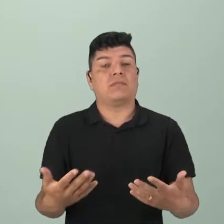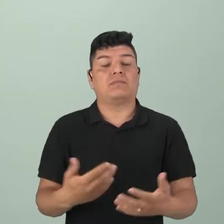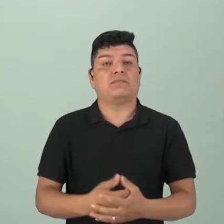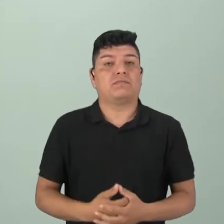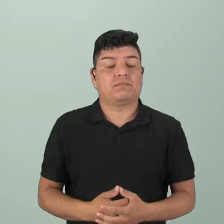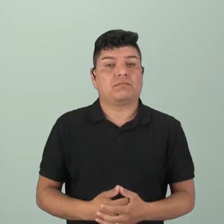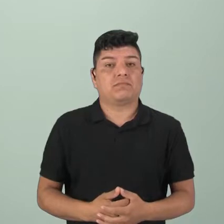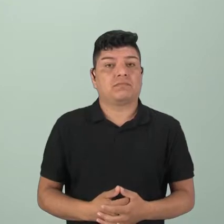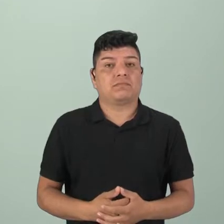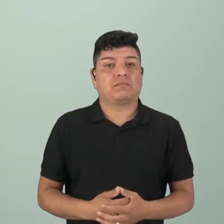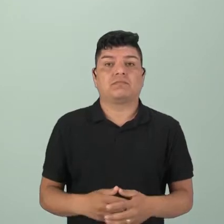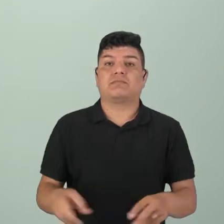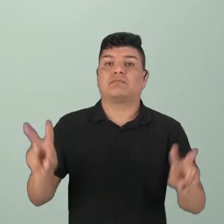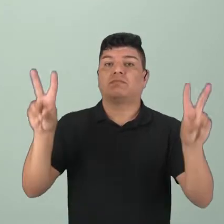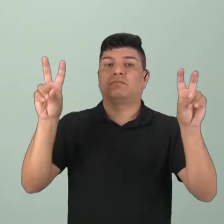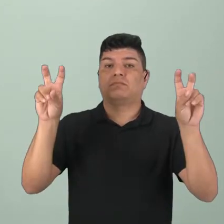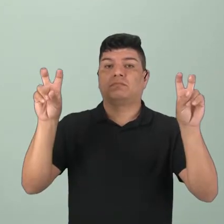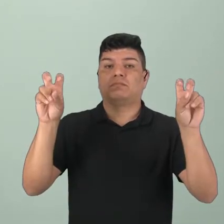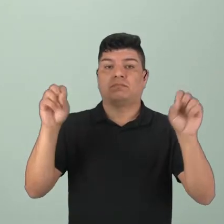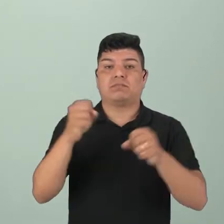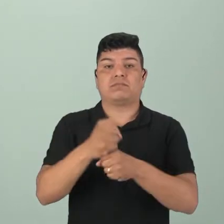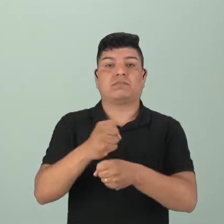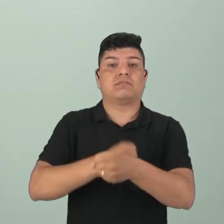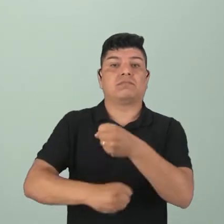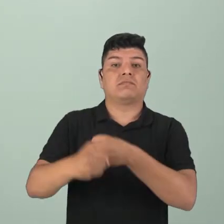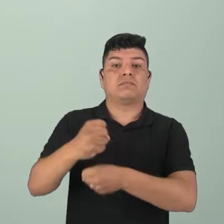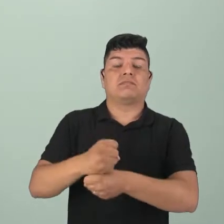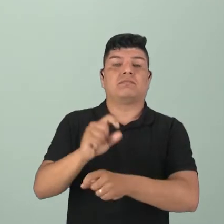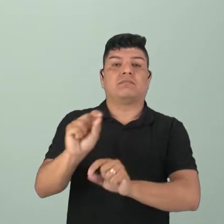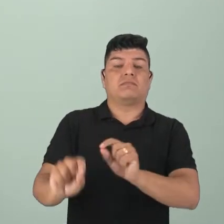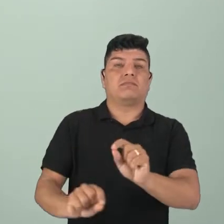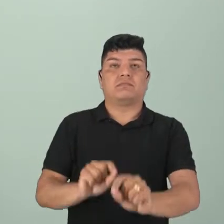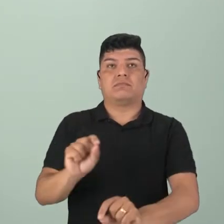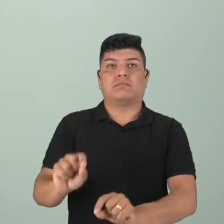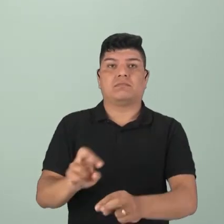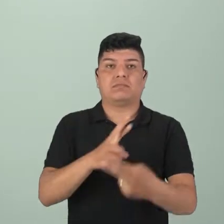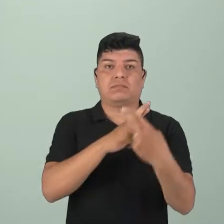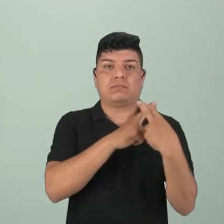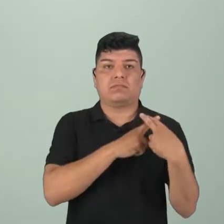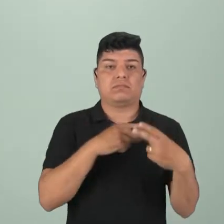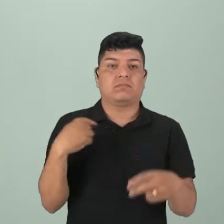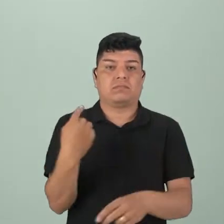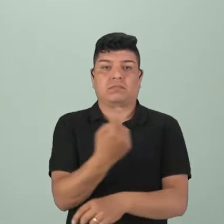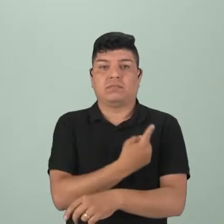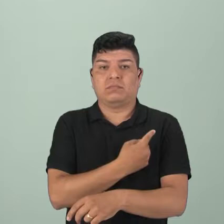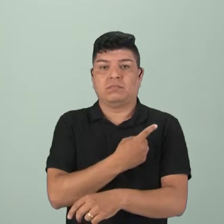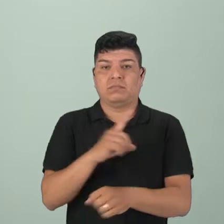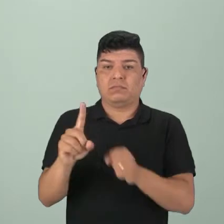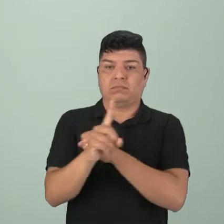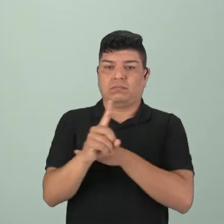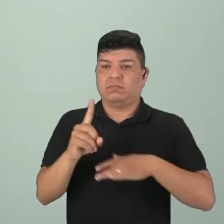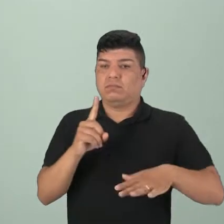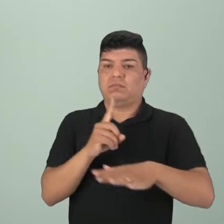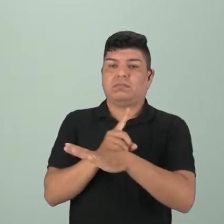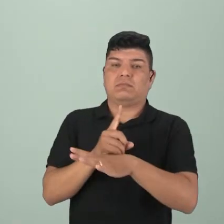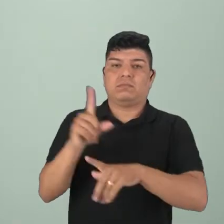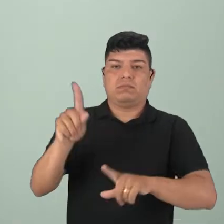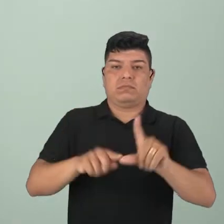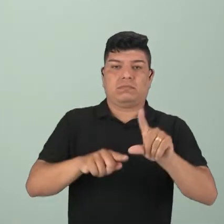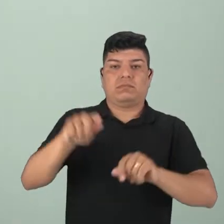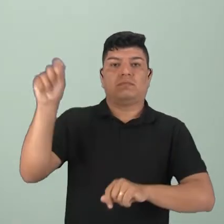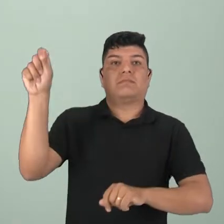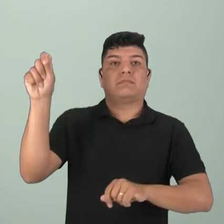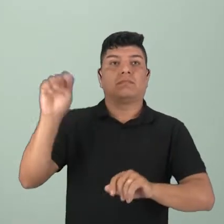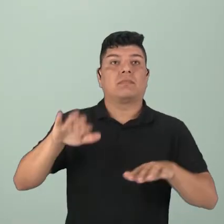acerca de um assunto da série passada que diz respeito, então, à nossa sociedade acriana. O nosso assunto